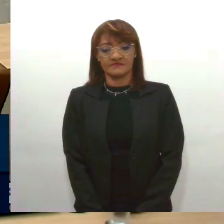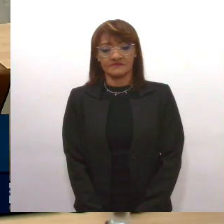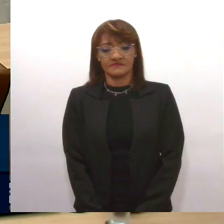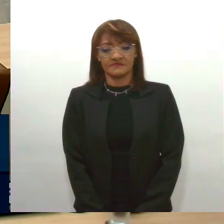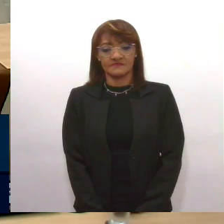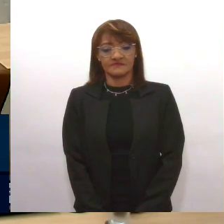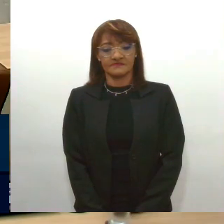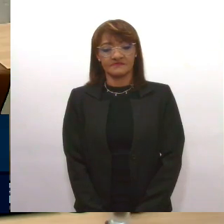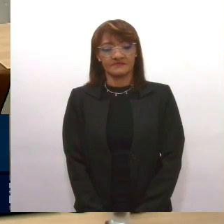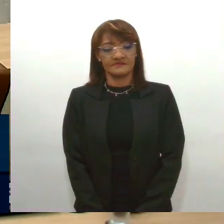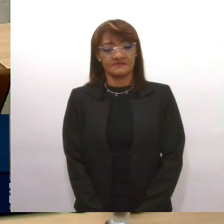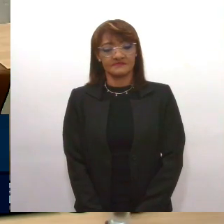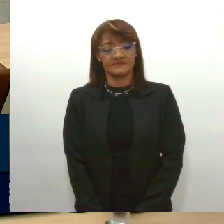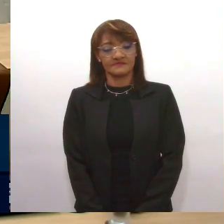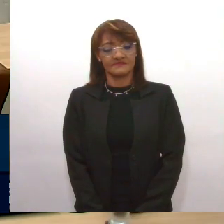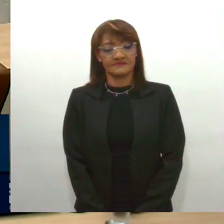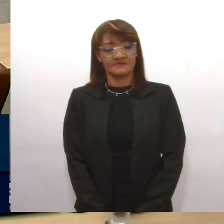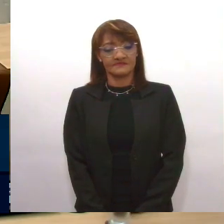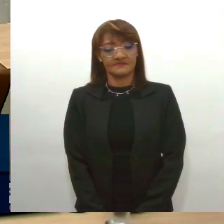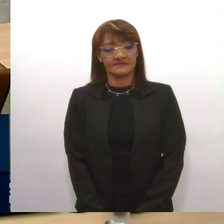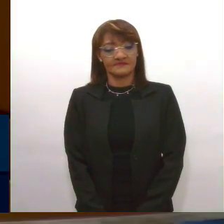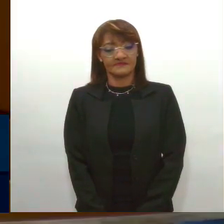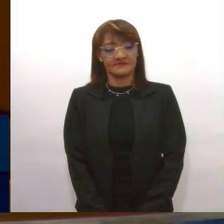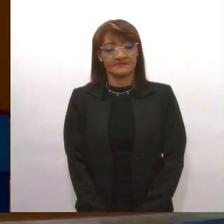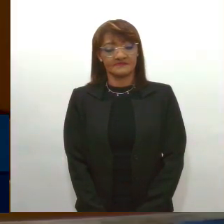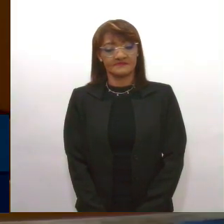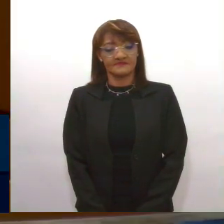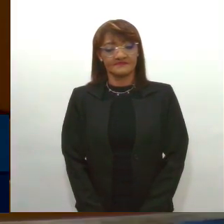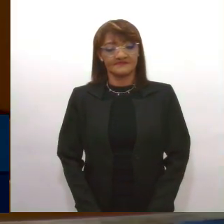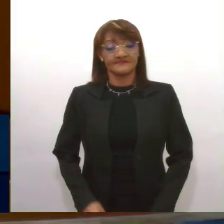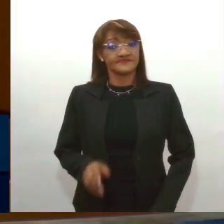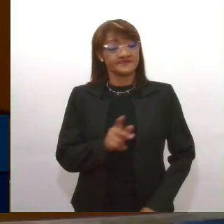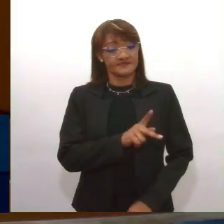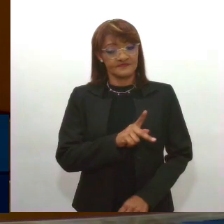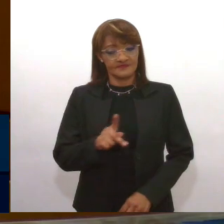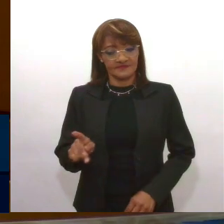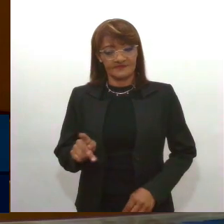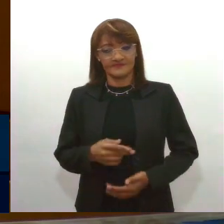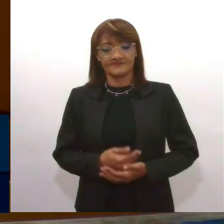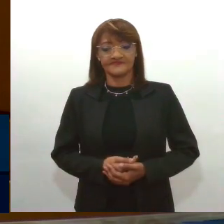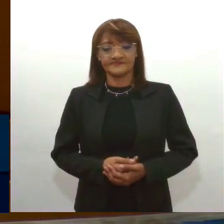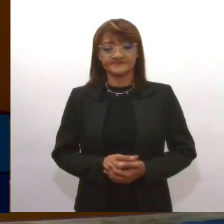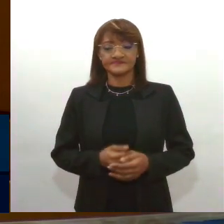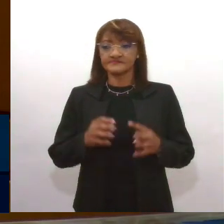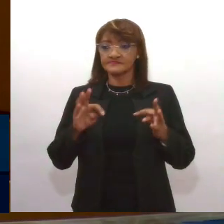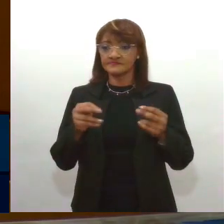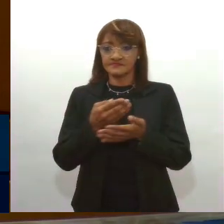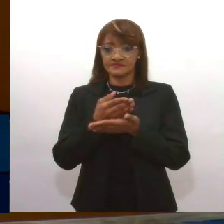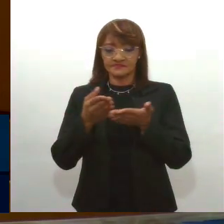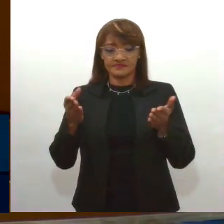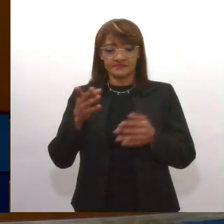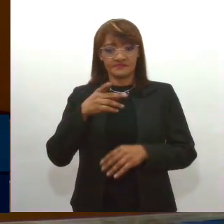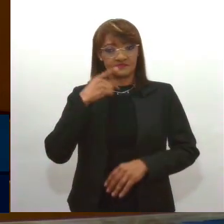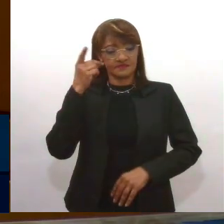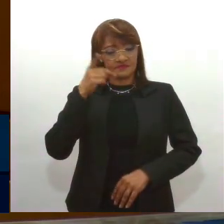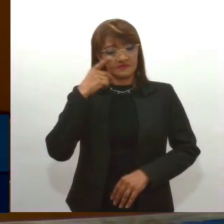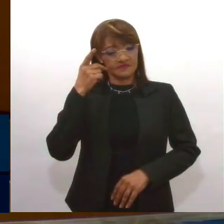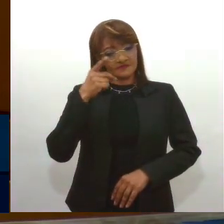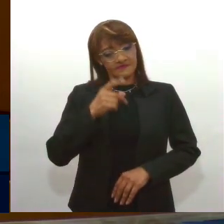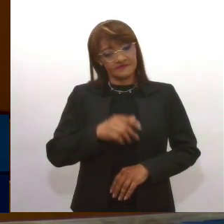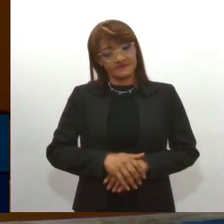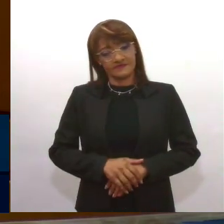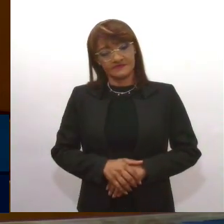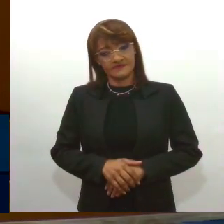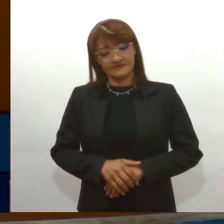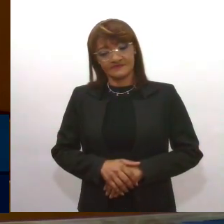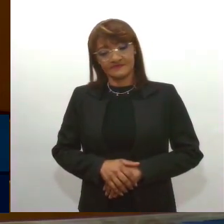nós senhor presidente senhoras e senhores deputados cidadãos e Cidadã